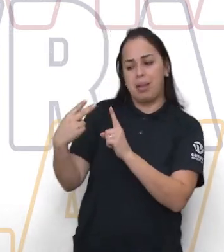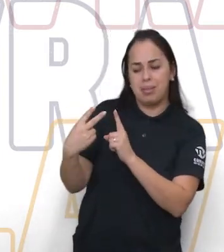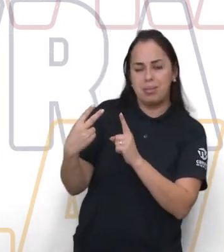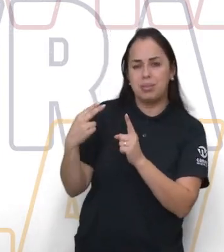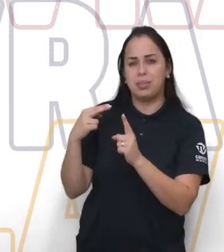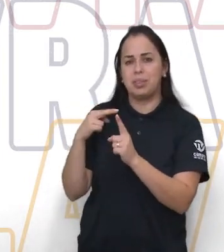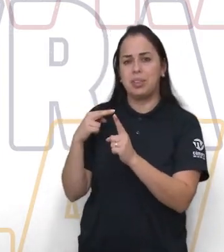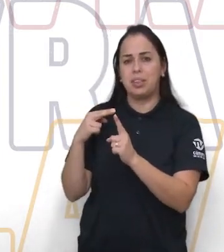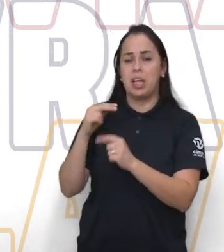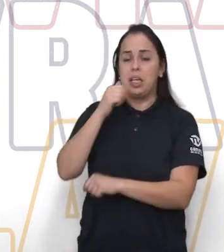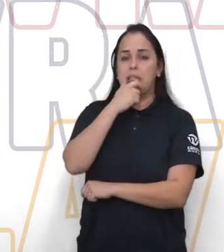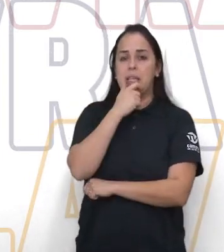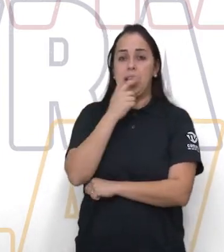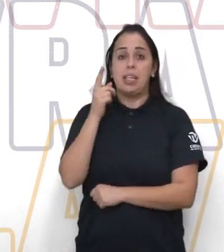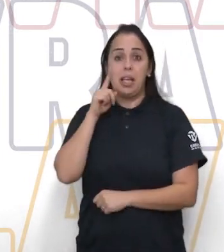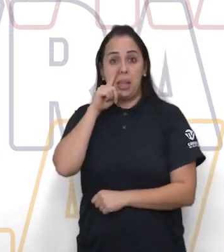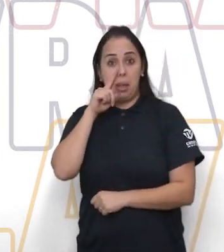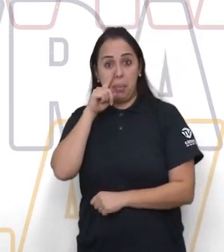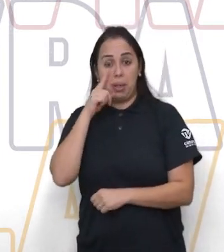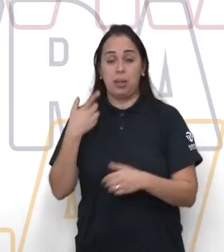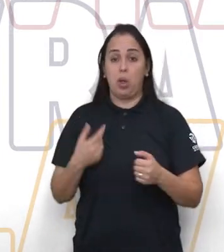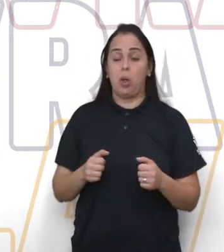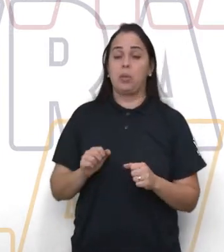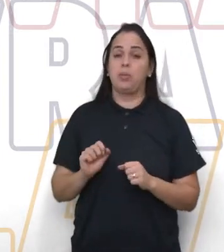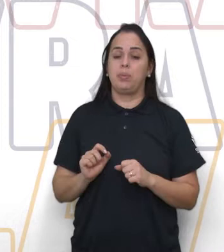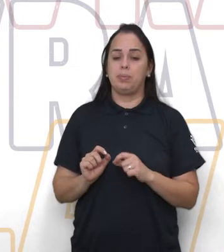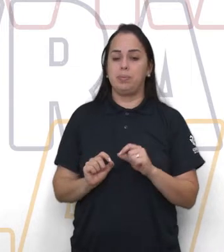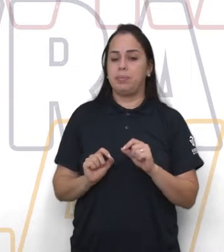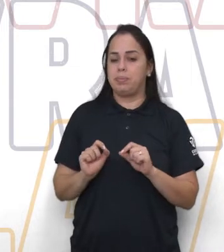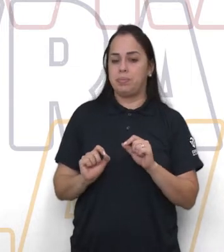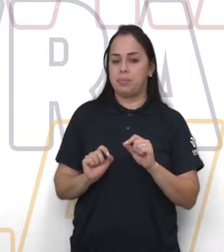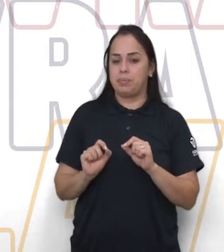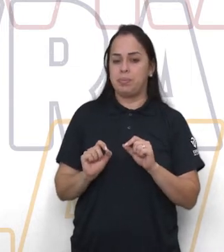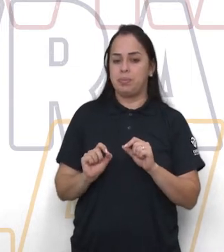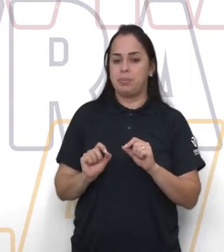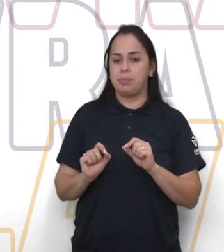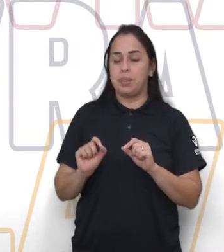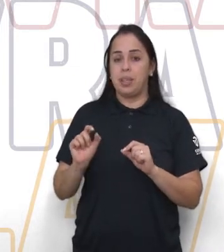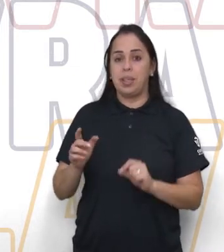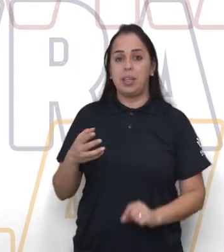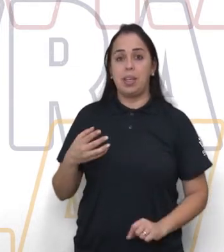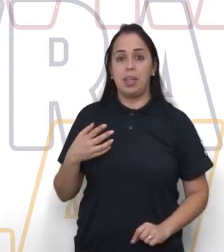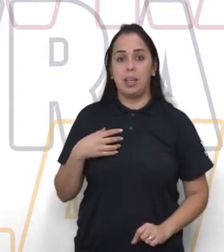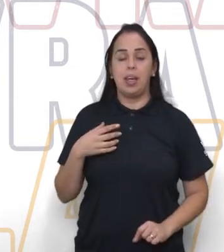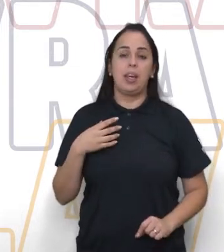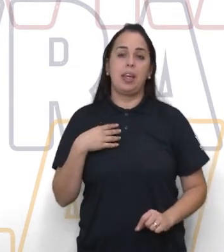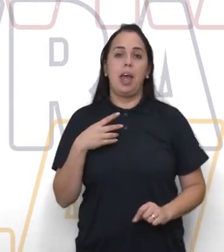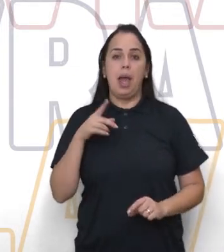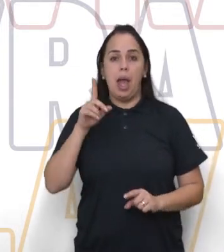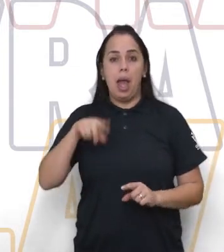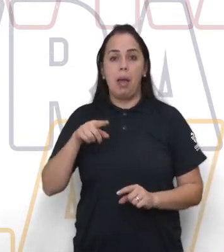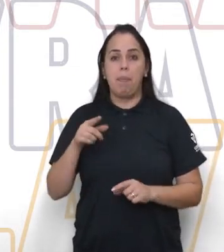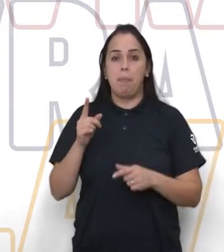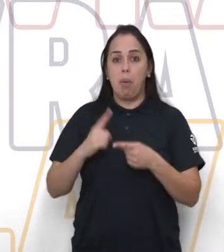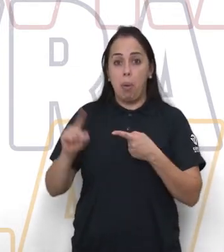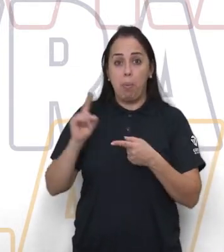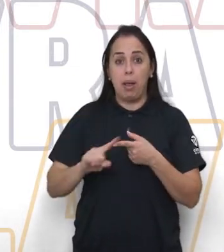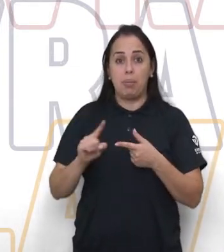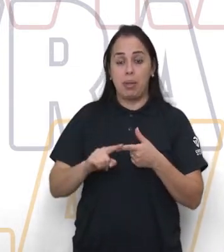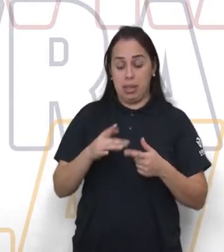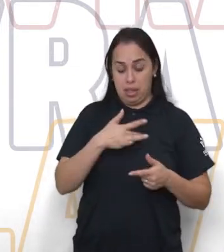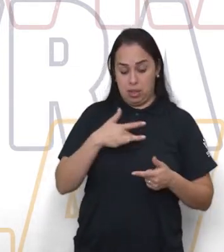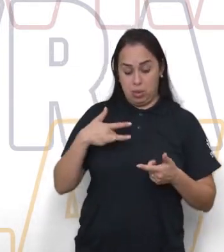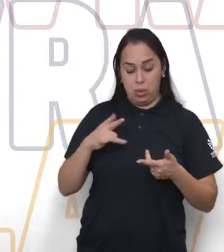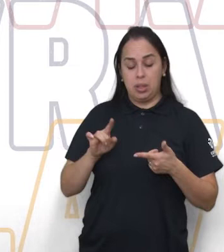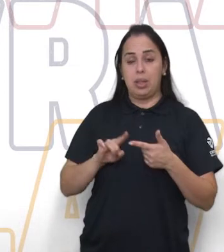mais perigosas né aquelas que de alguma forma põe em risco a saúde